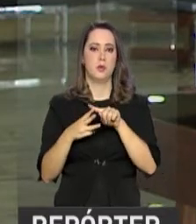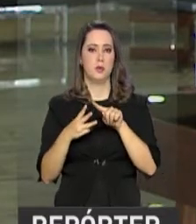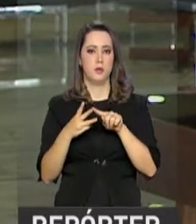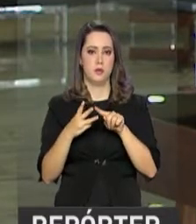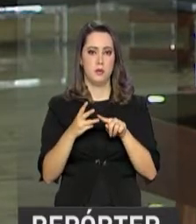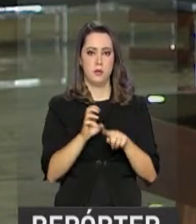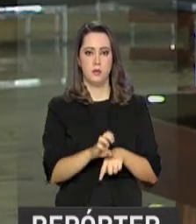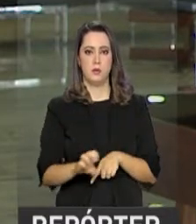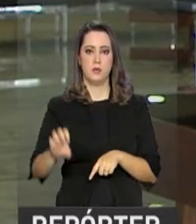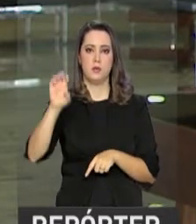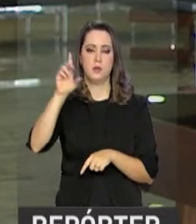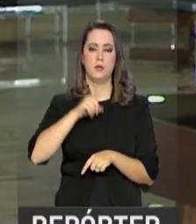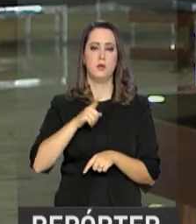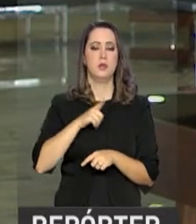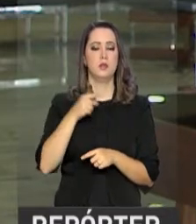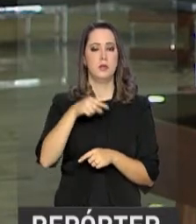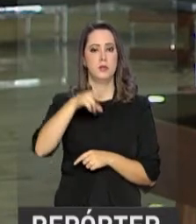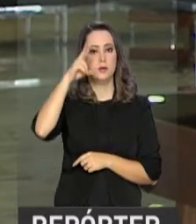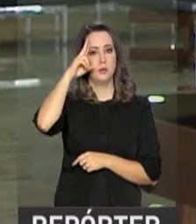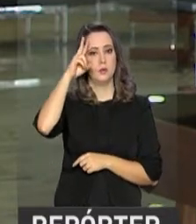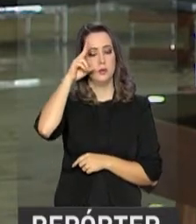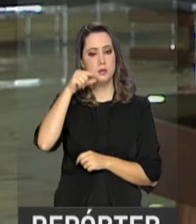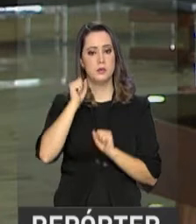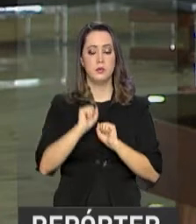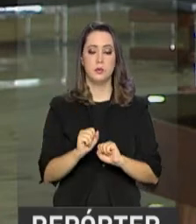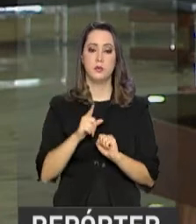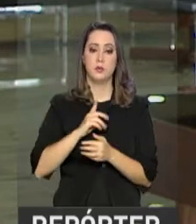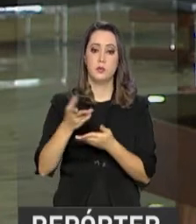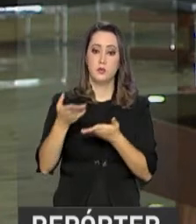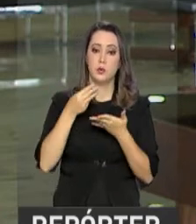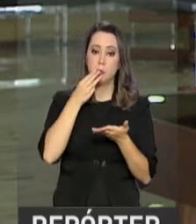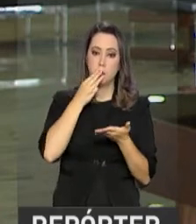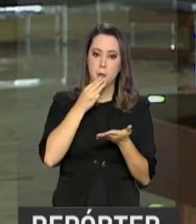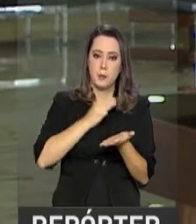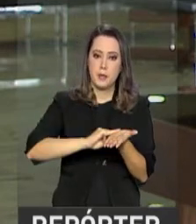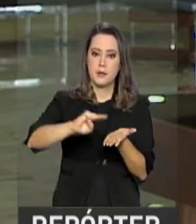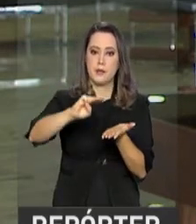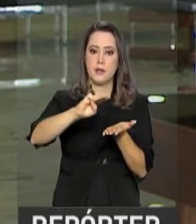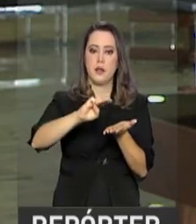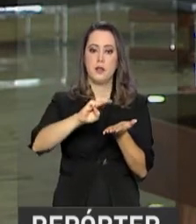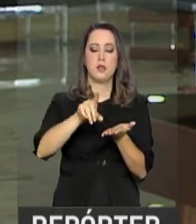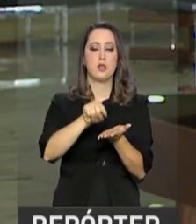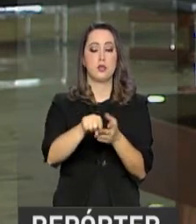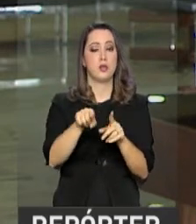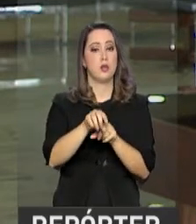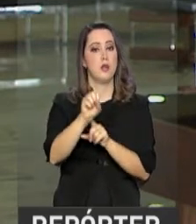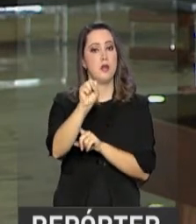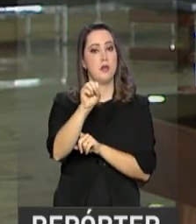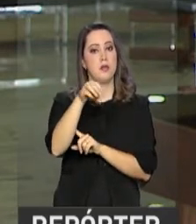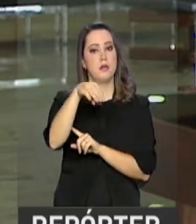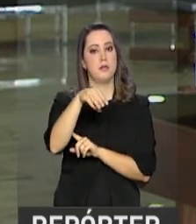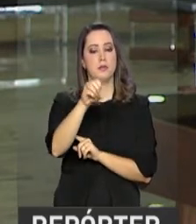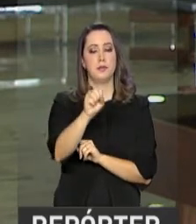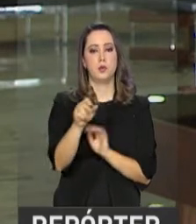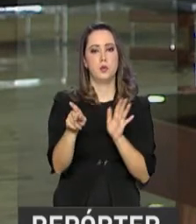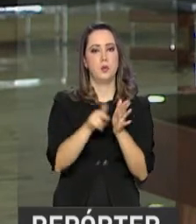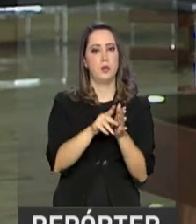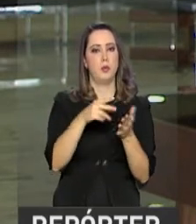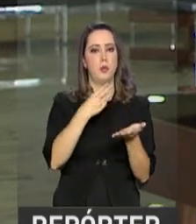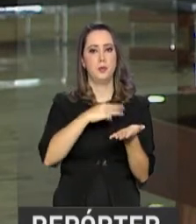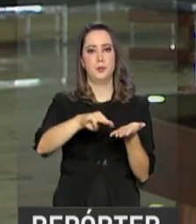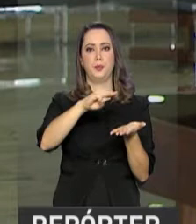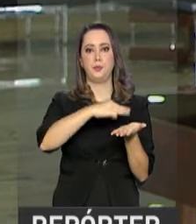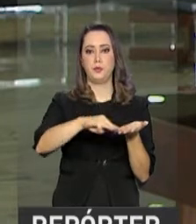que a partir desta segunda feira poderão receber este alerta via sms no próprio celular